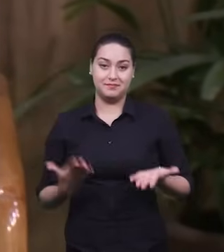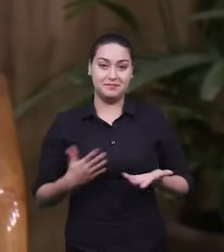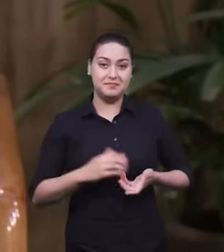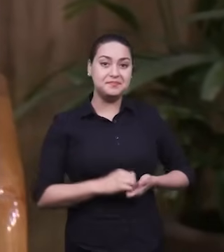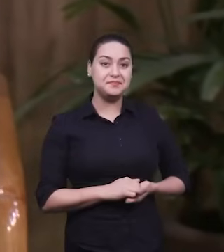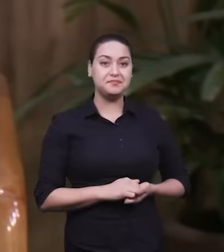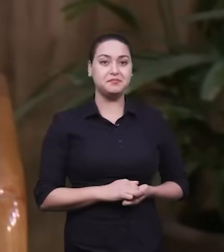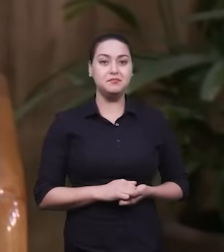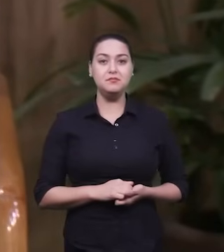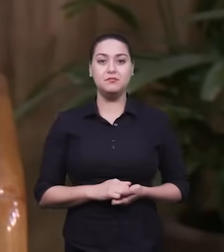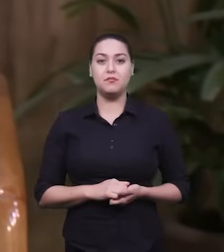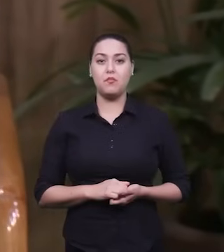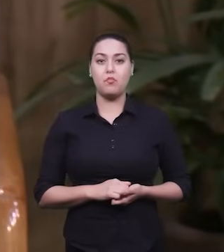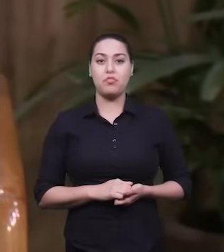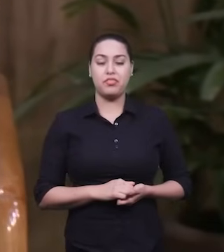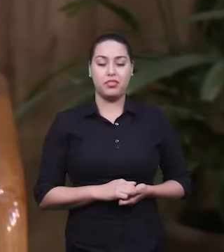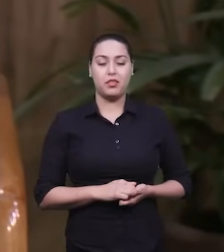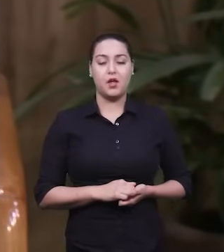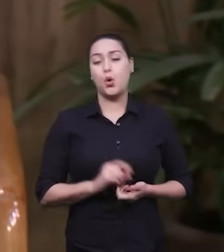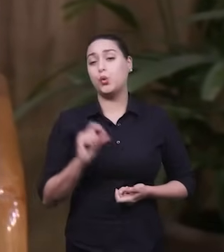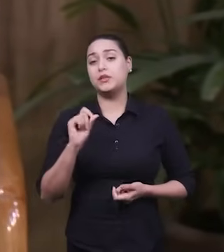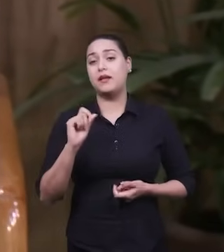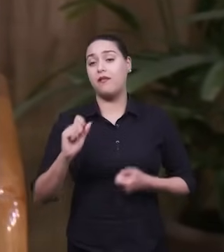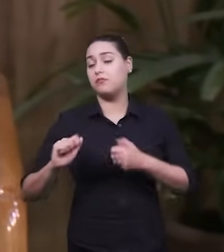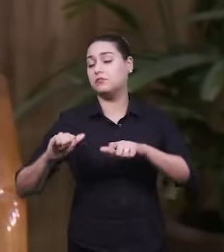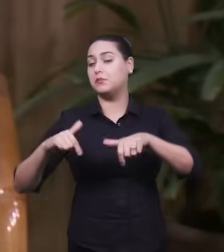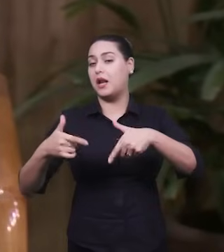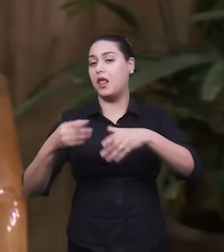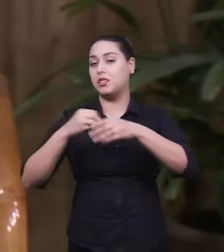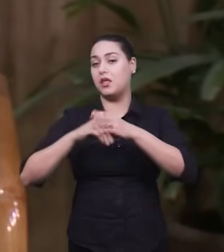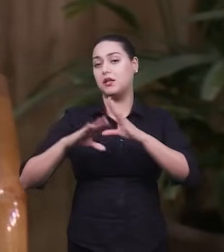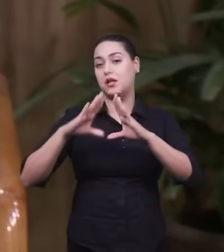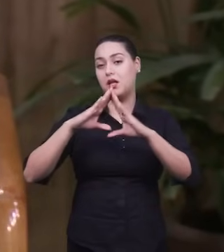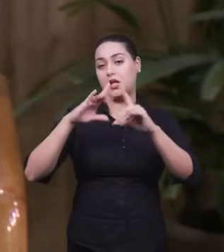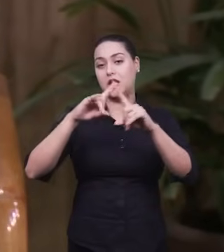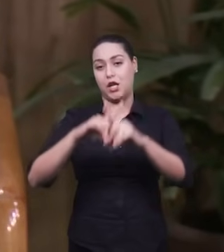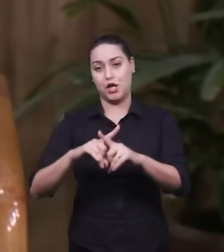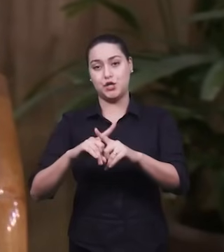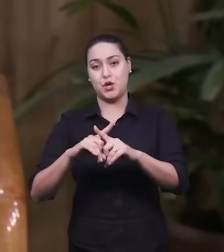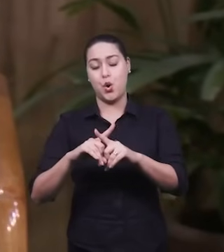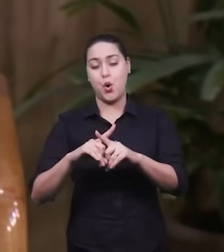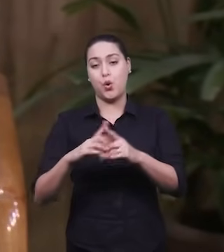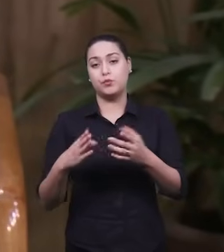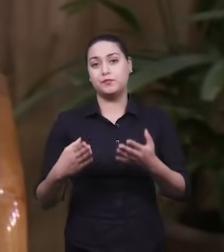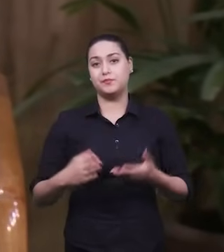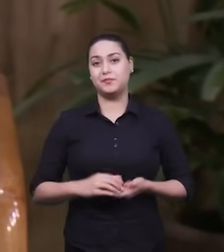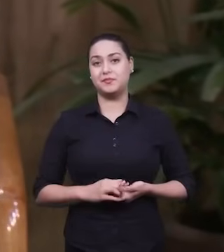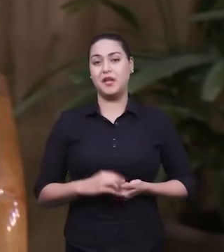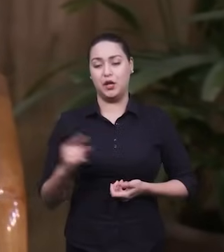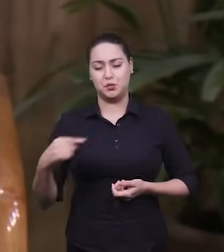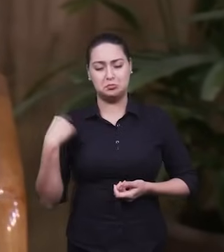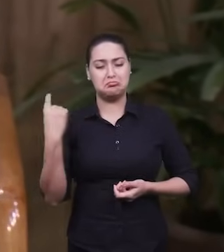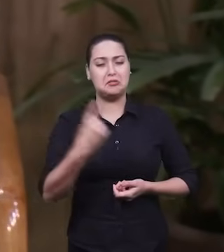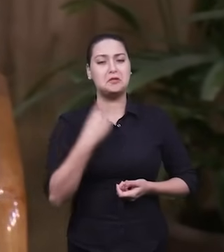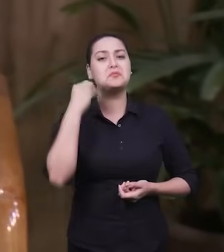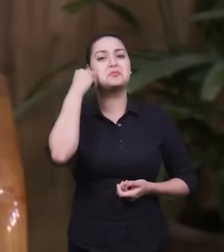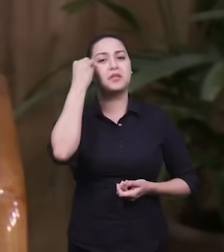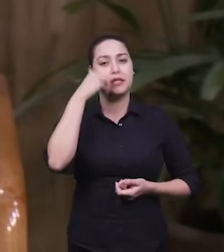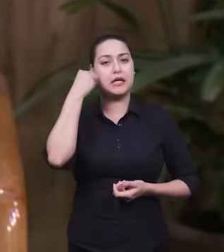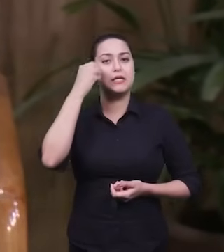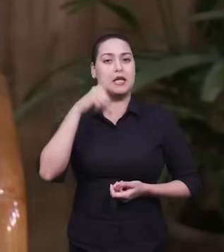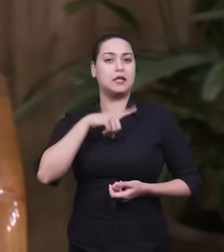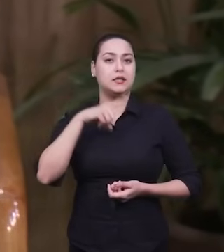ou o que Ele quer fazer no meio da igreja, né? Qual a linha do culto. E nós temos, como você falou, Sérgio, tido essa